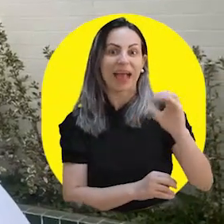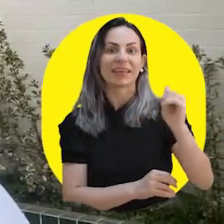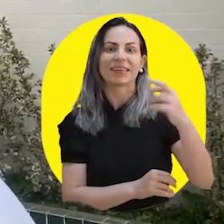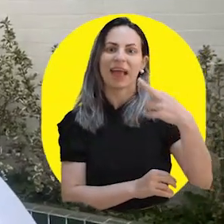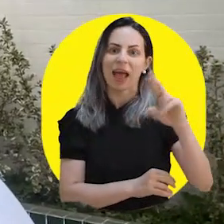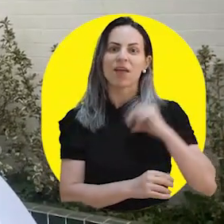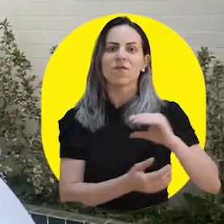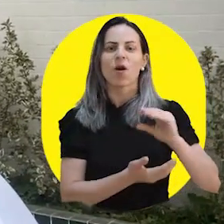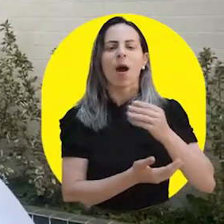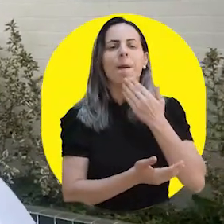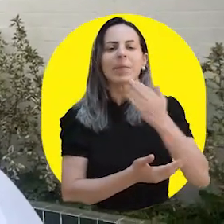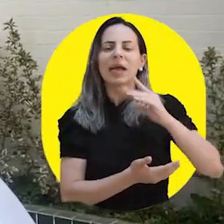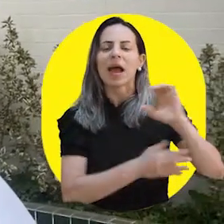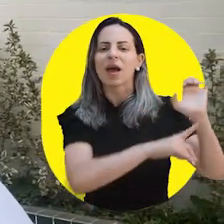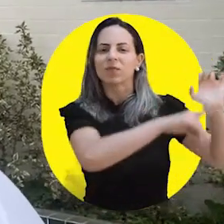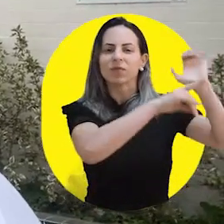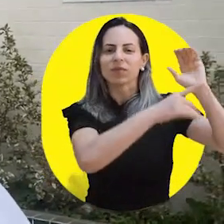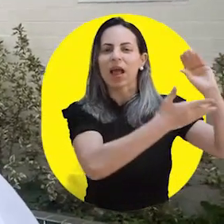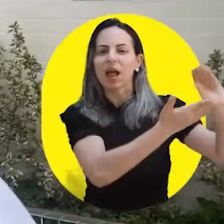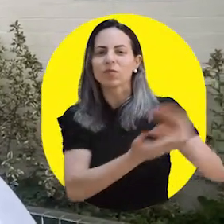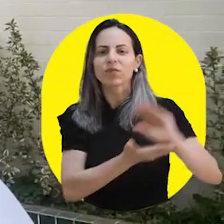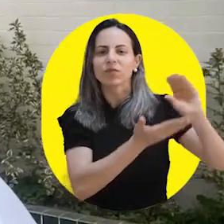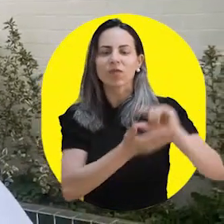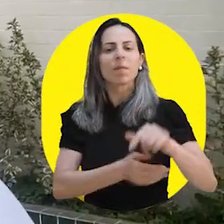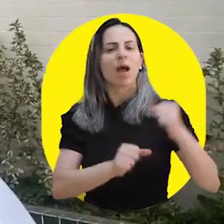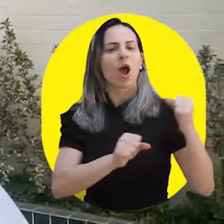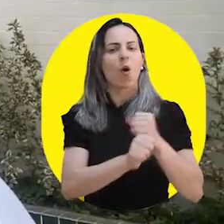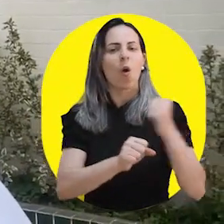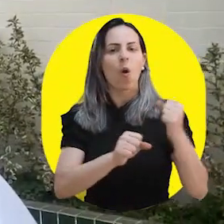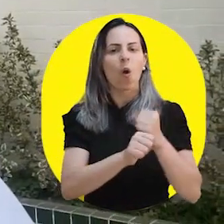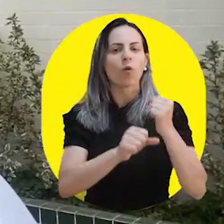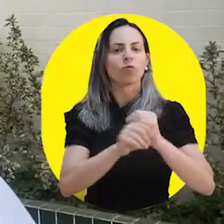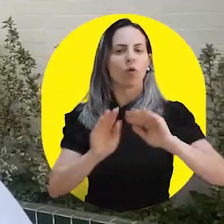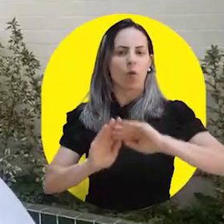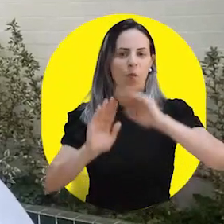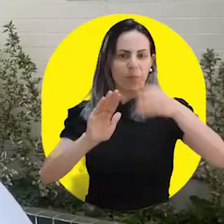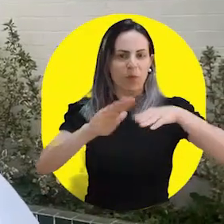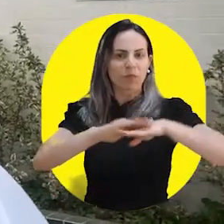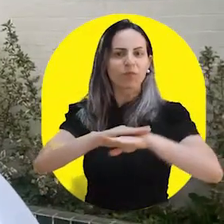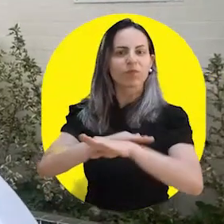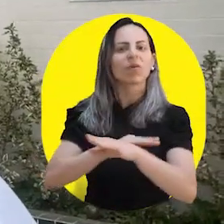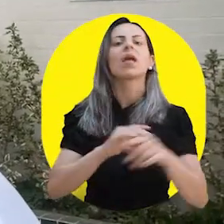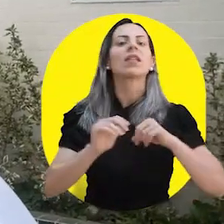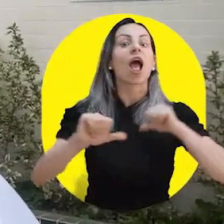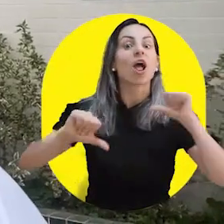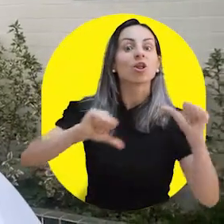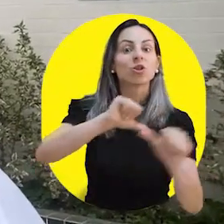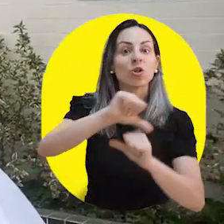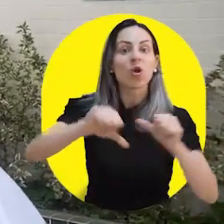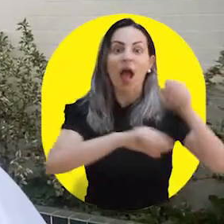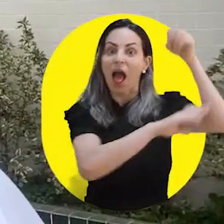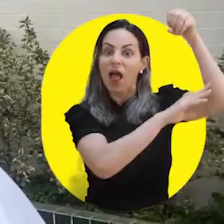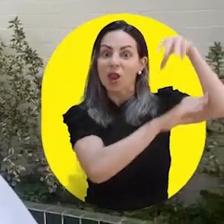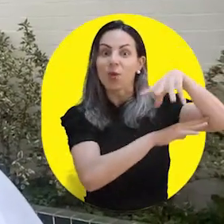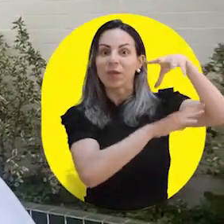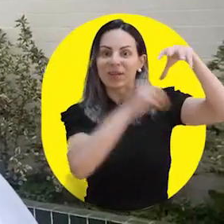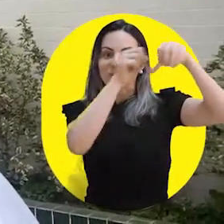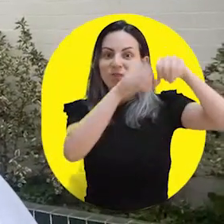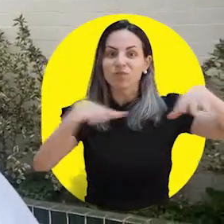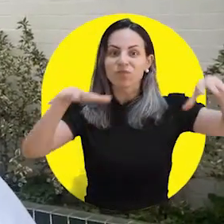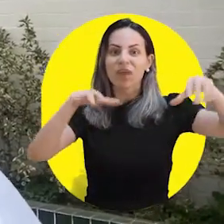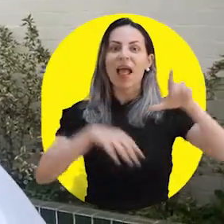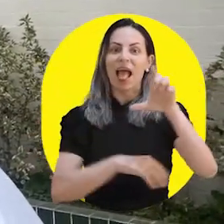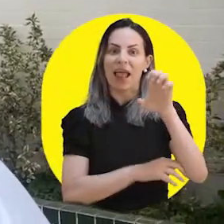e buscar, junto ao Governo do Estado, a construção das passagens inferiores. Também vamos fazer a troca da iluminação